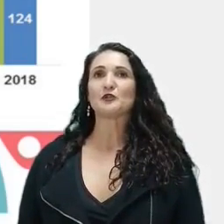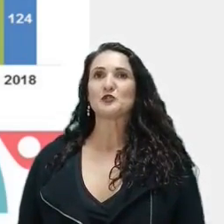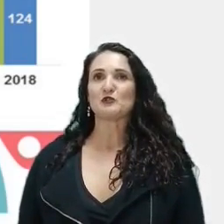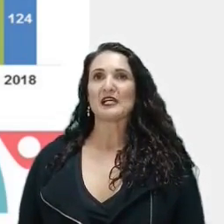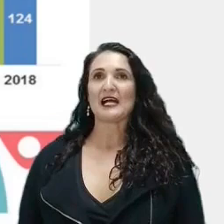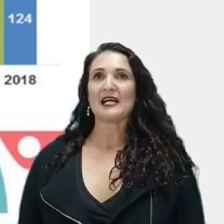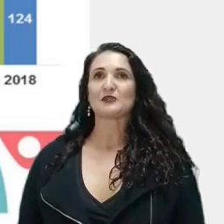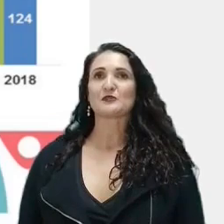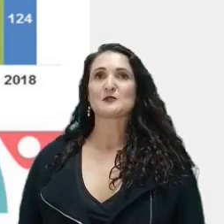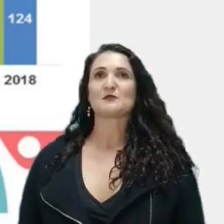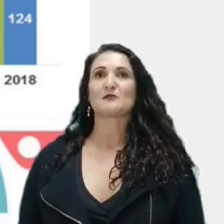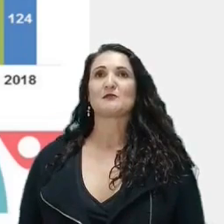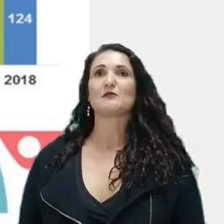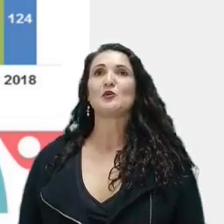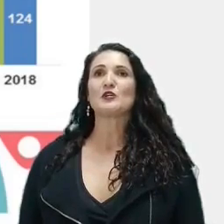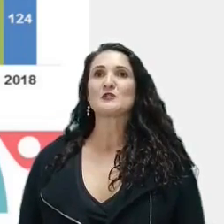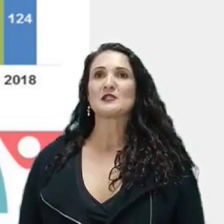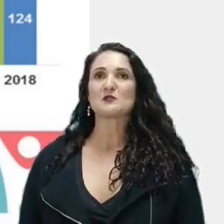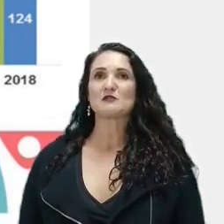período, foram notificados